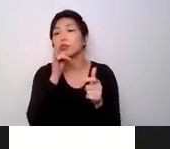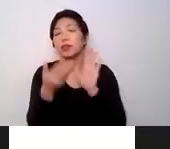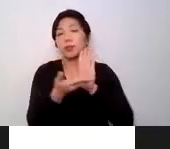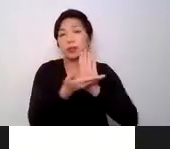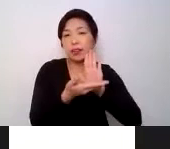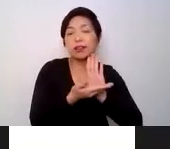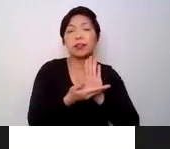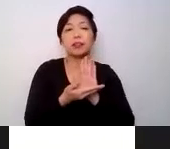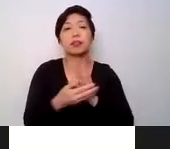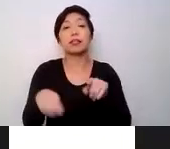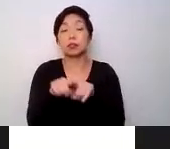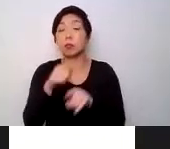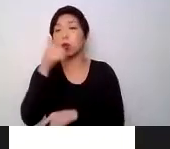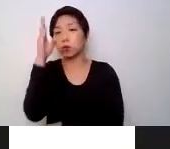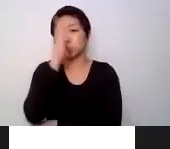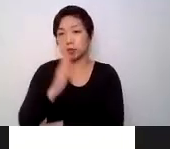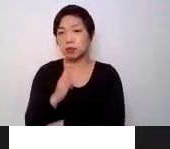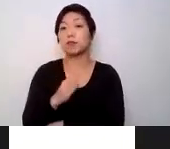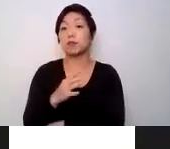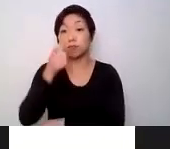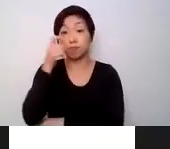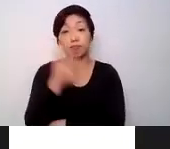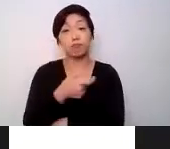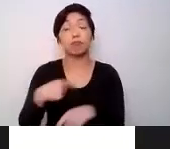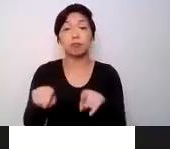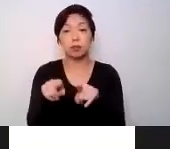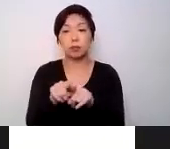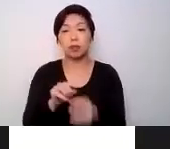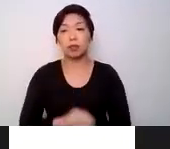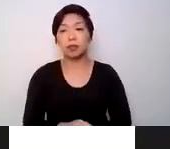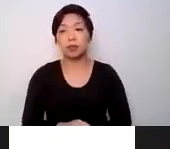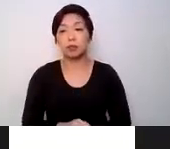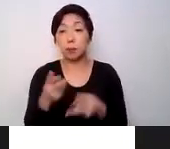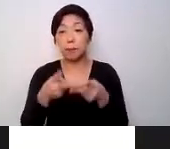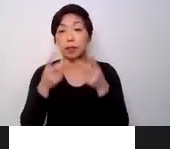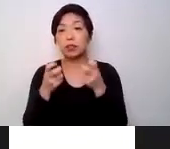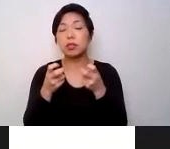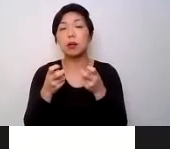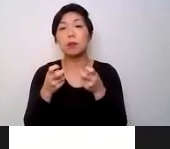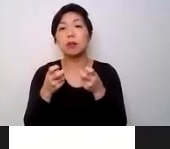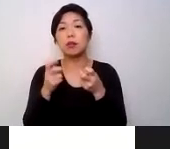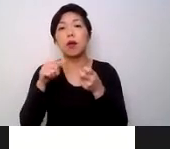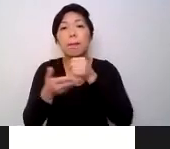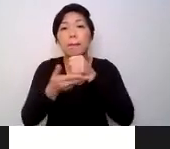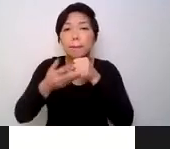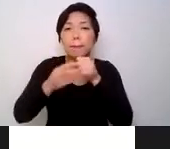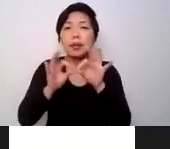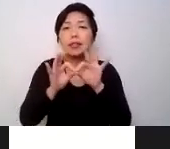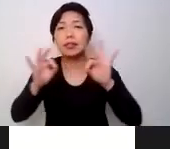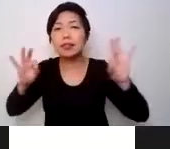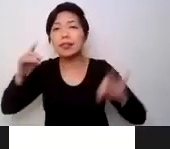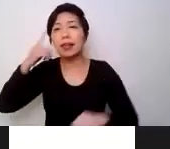nacionais também tem alguns outros super interessantes e a gente vê qual era o fio condutor dessas obras todas